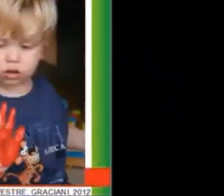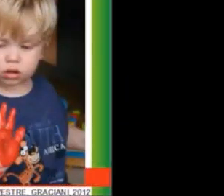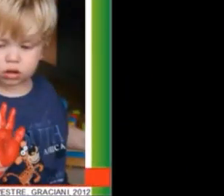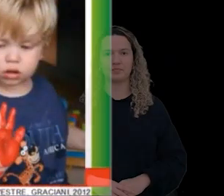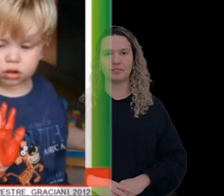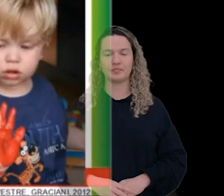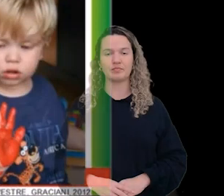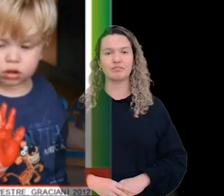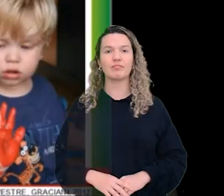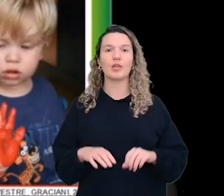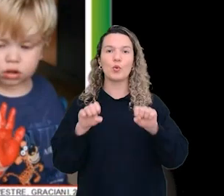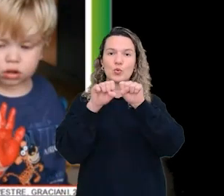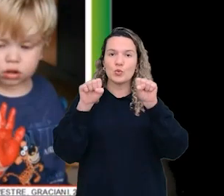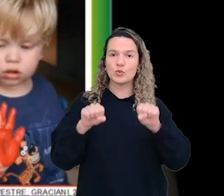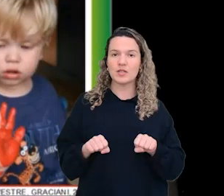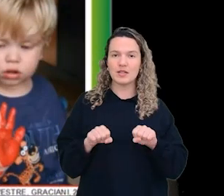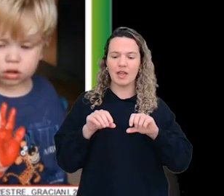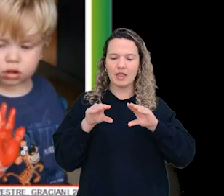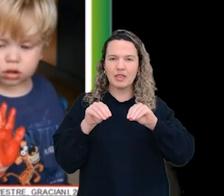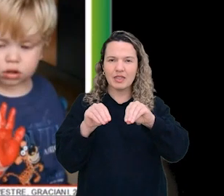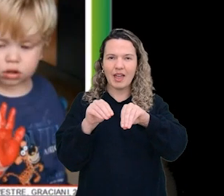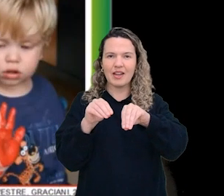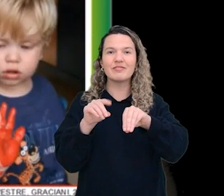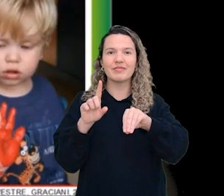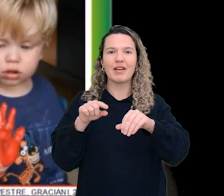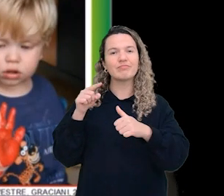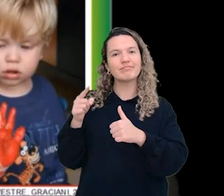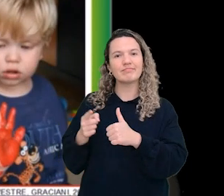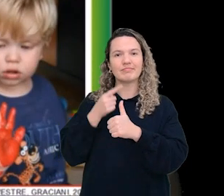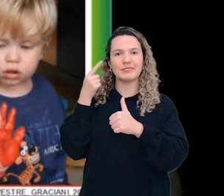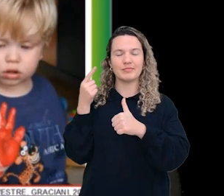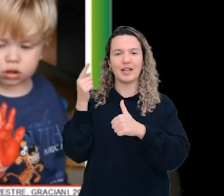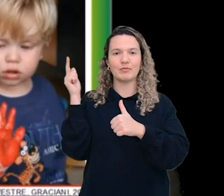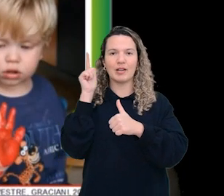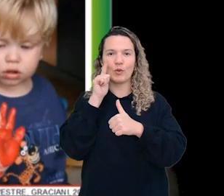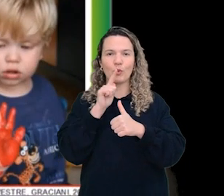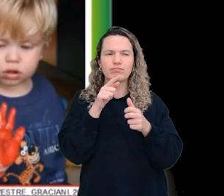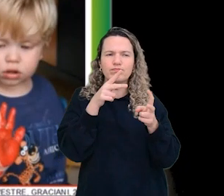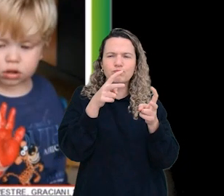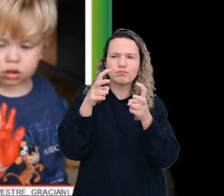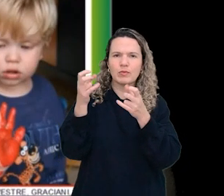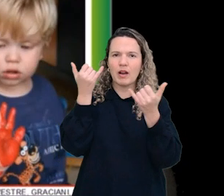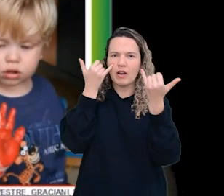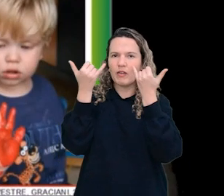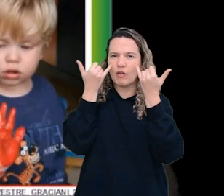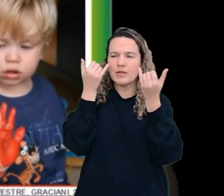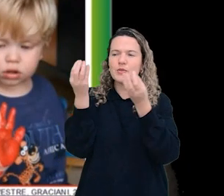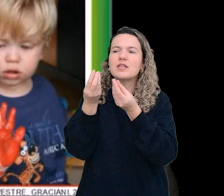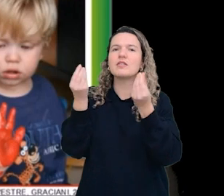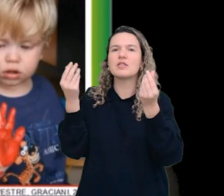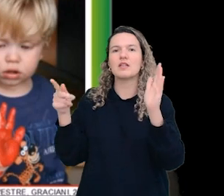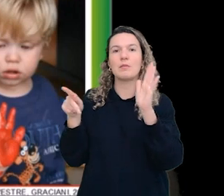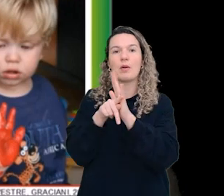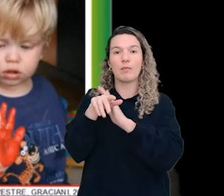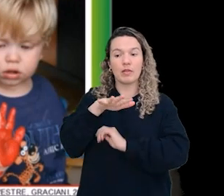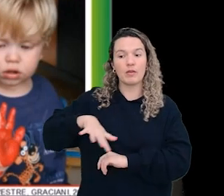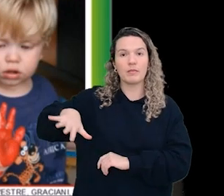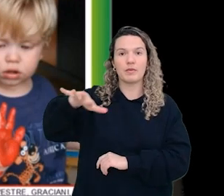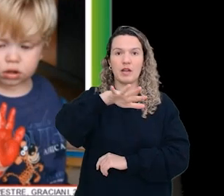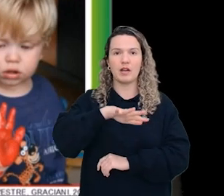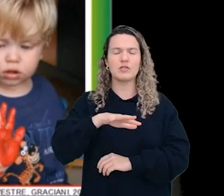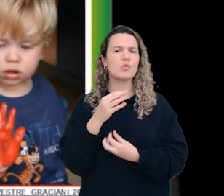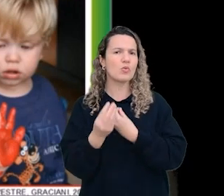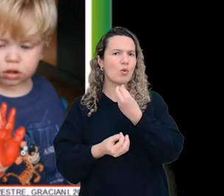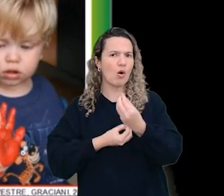O sistema tátil é um dos primeiros a aprimorar a capacidade de extrair informações sensoriais do